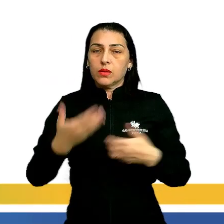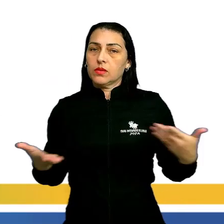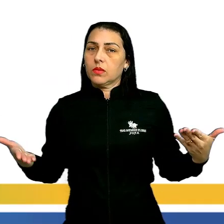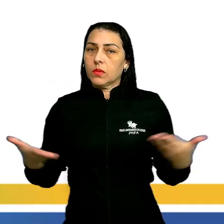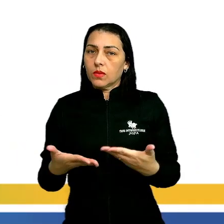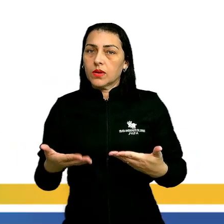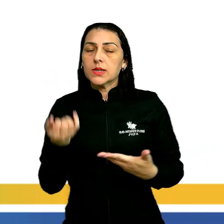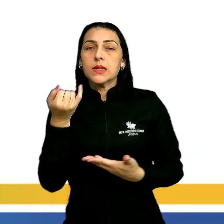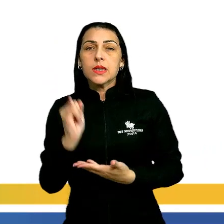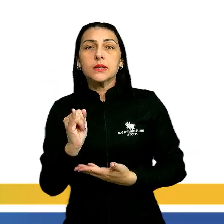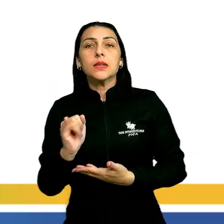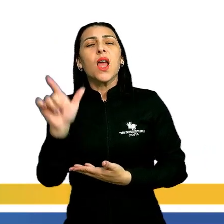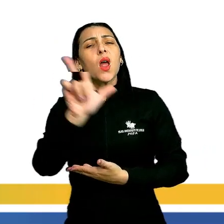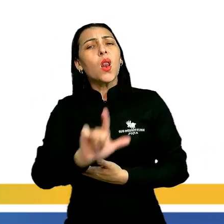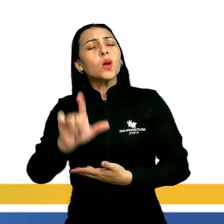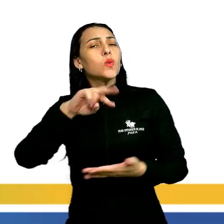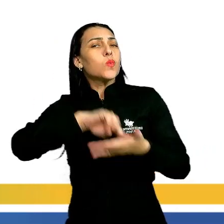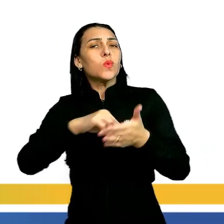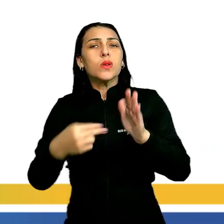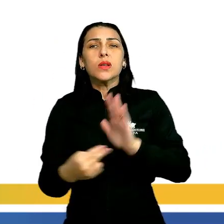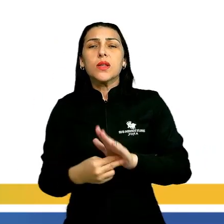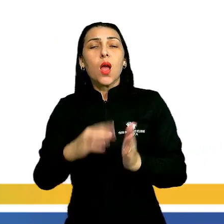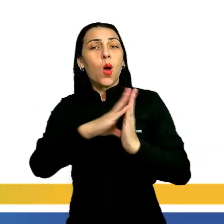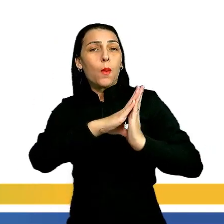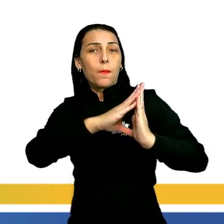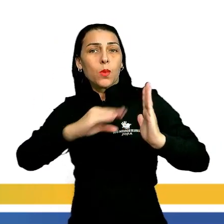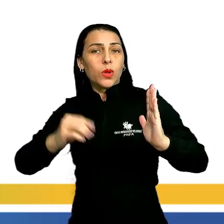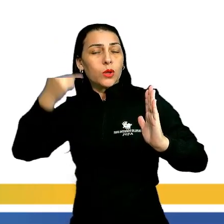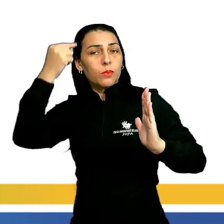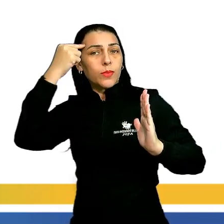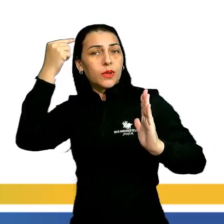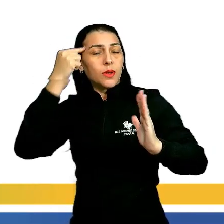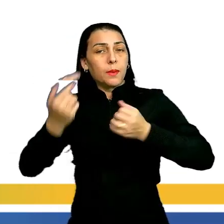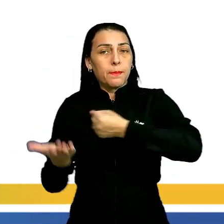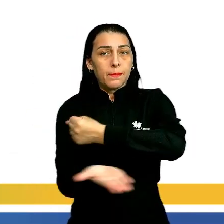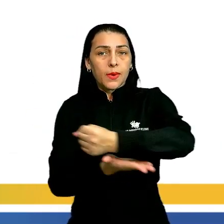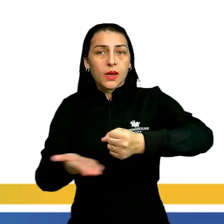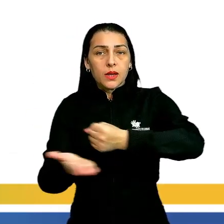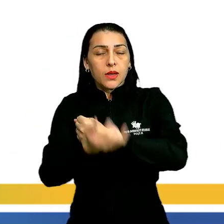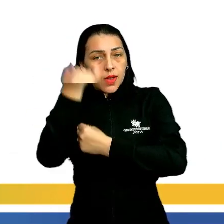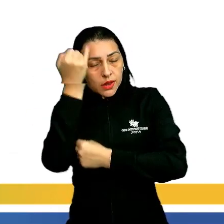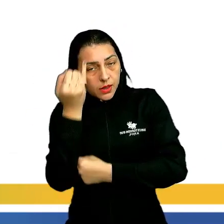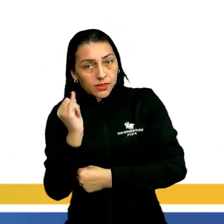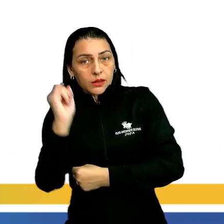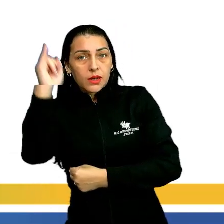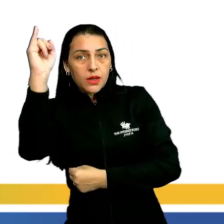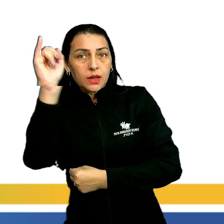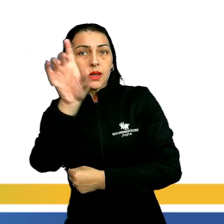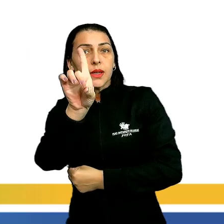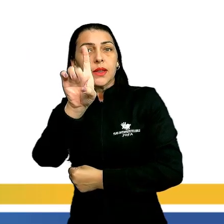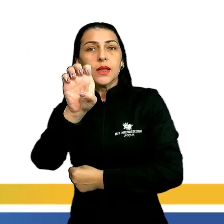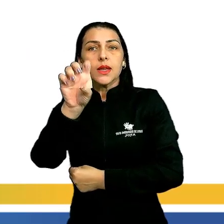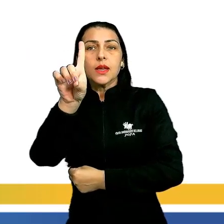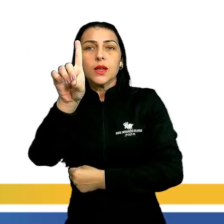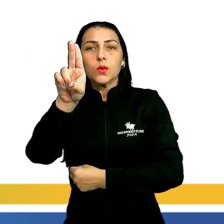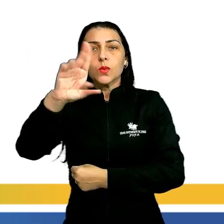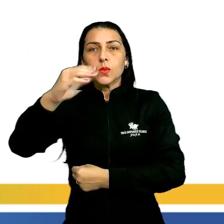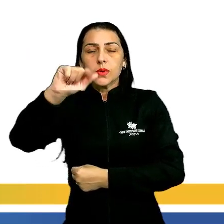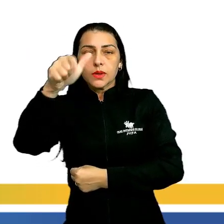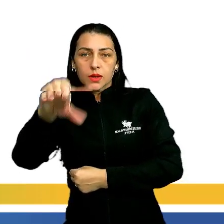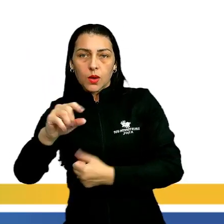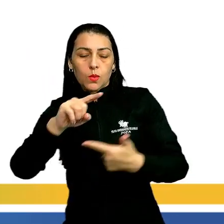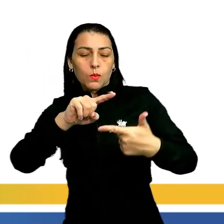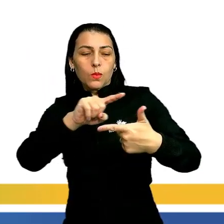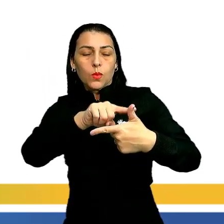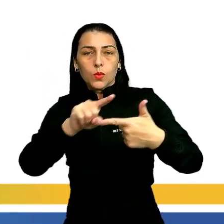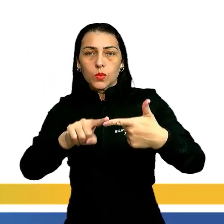Agora, silogismo o que é? É um modelo de raciocínio baseado na ideia da dedução, composto por